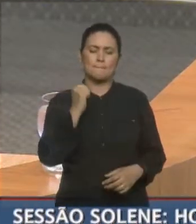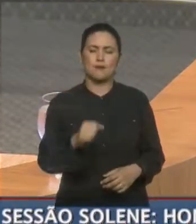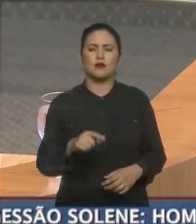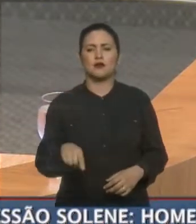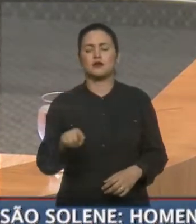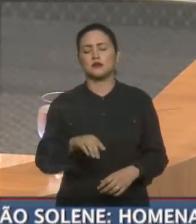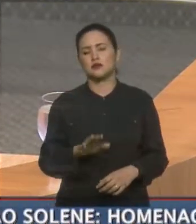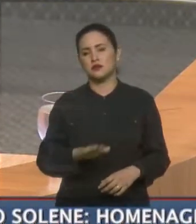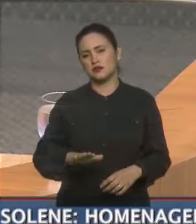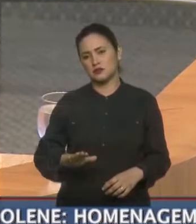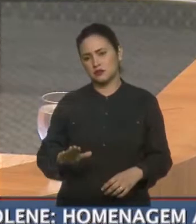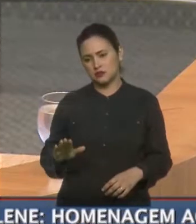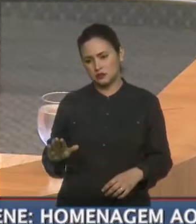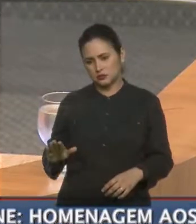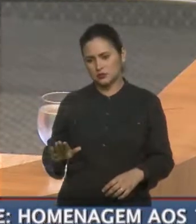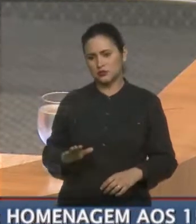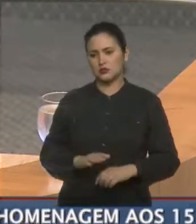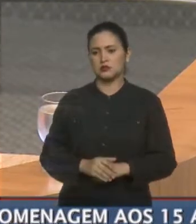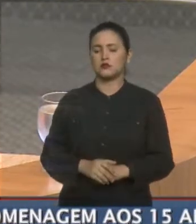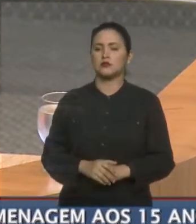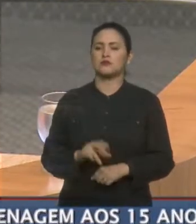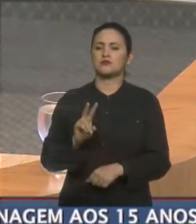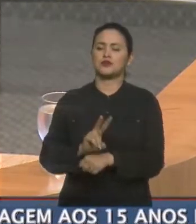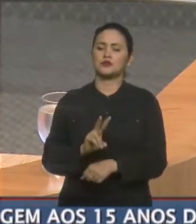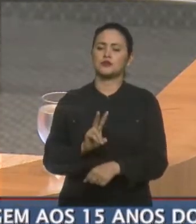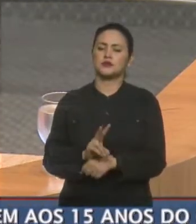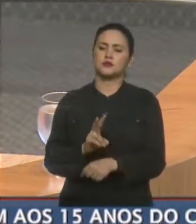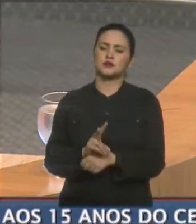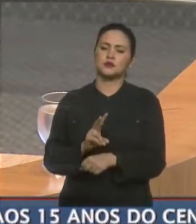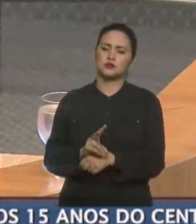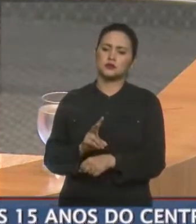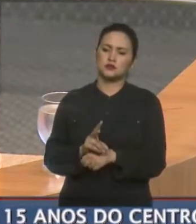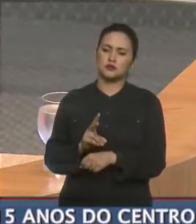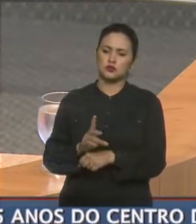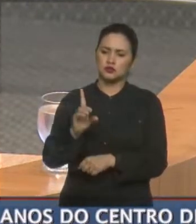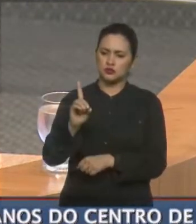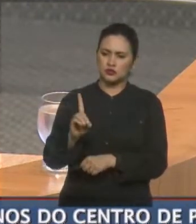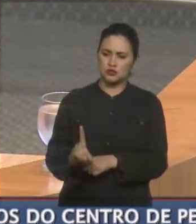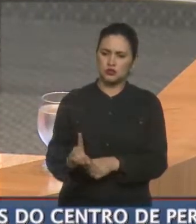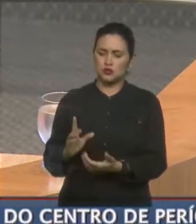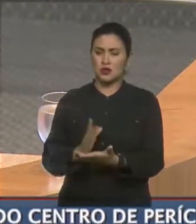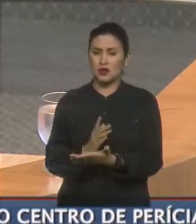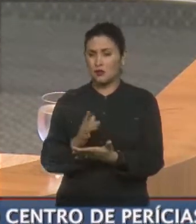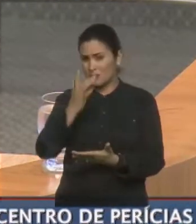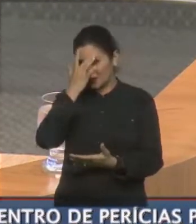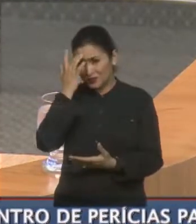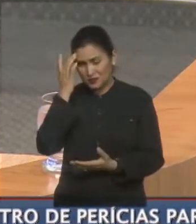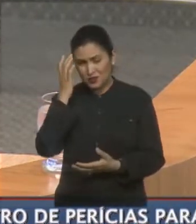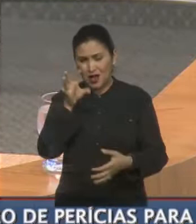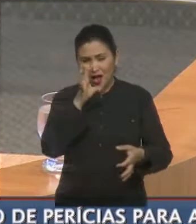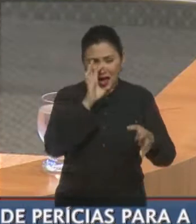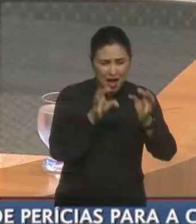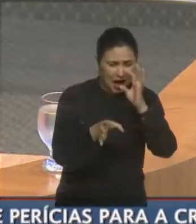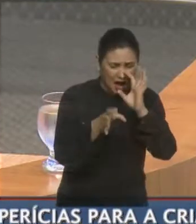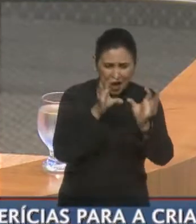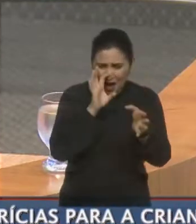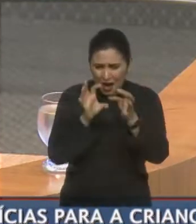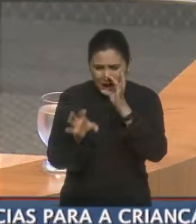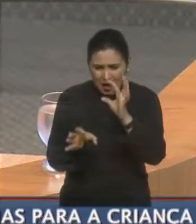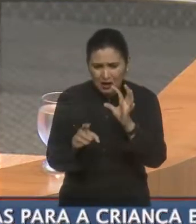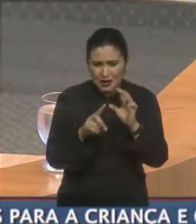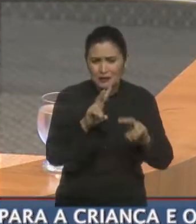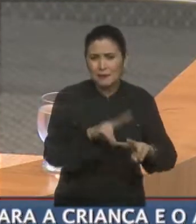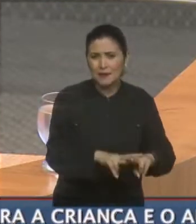desse modo, salvaguardando o direito de inocentes que foram falsamente acusados por um crime que não